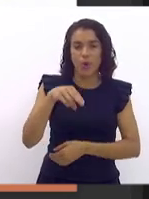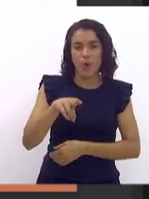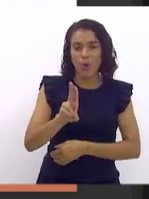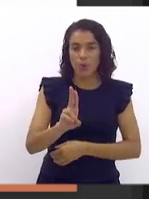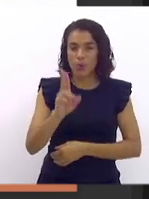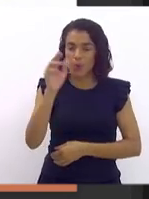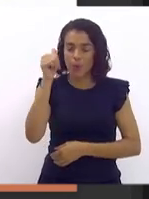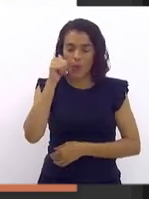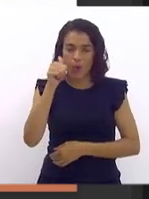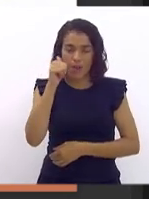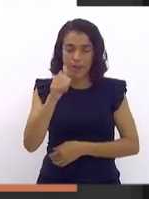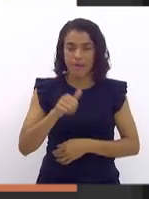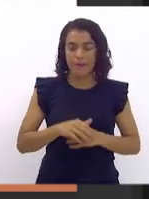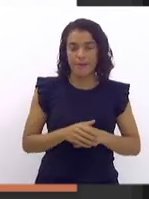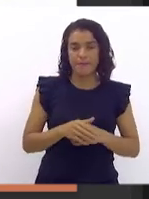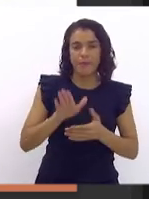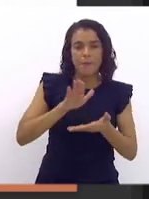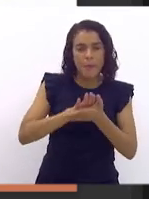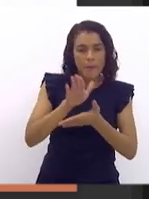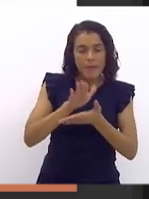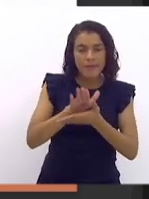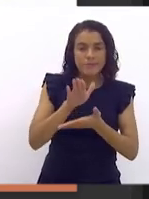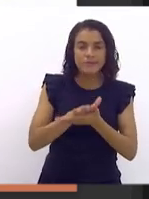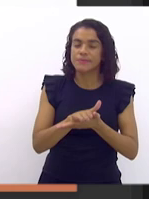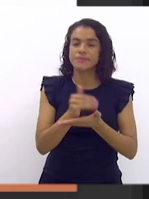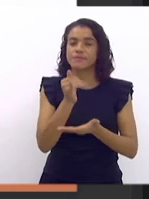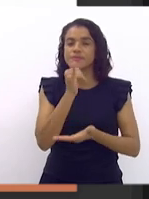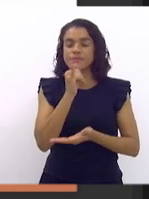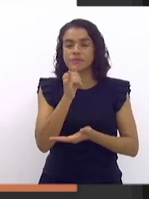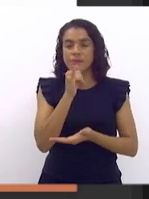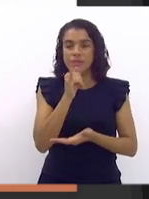Mulheres, relatórios publicados